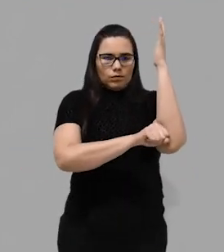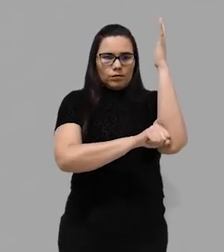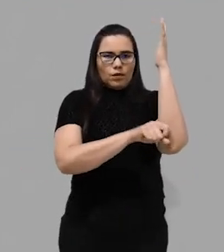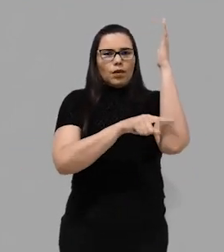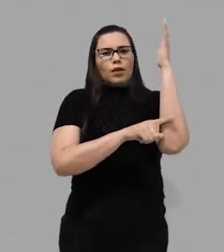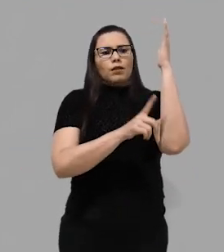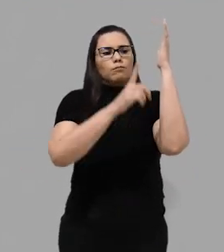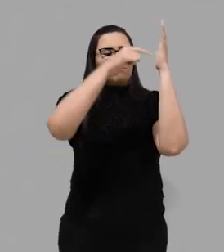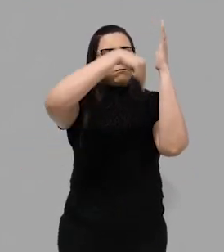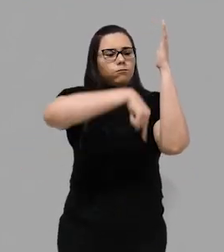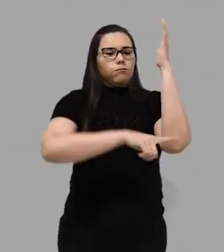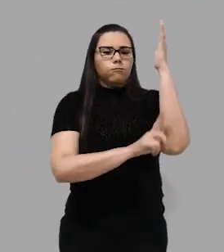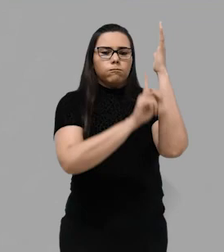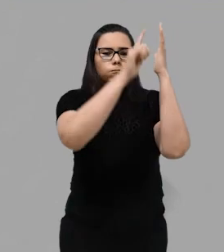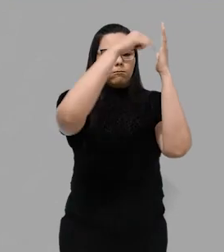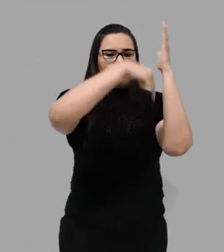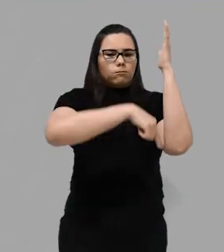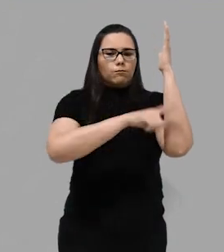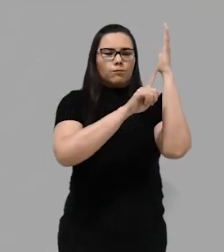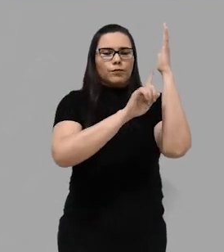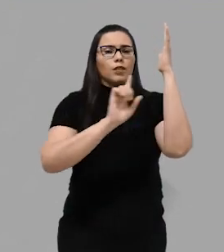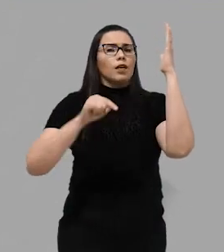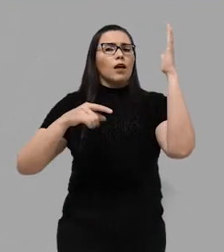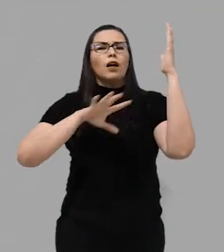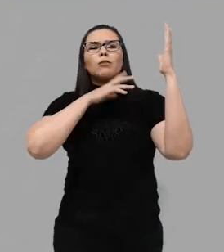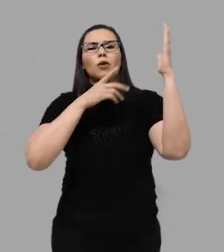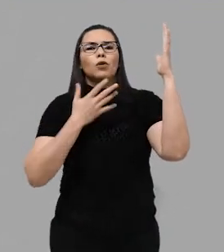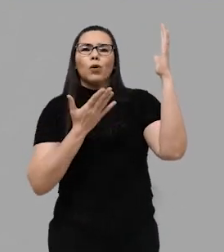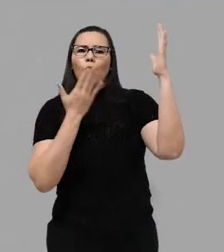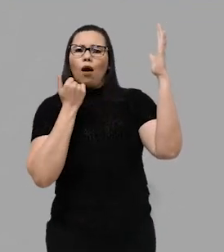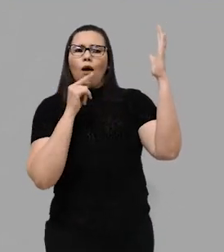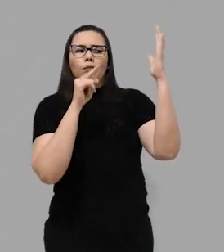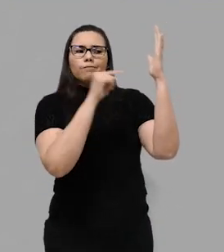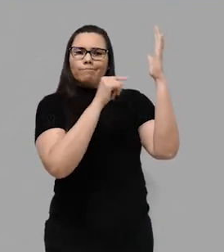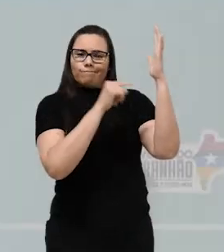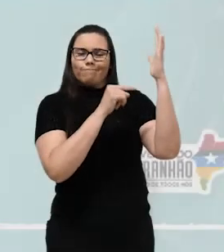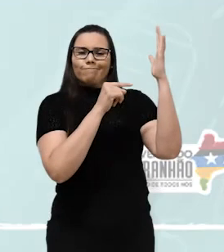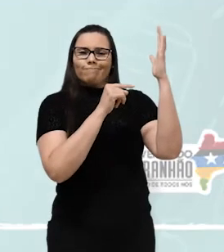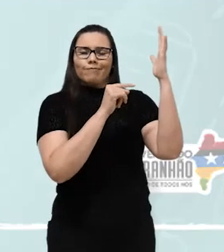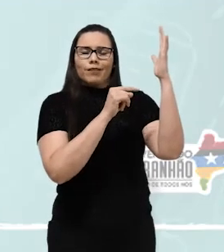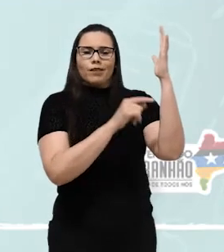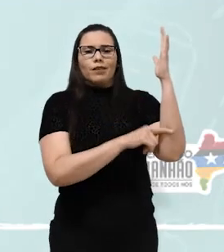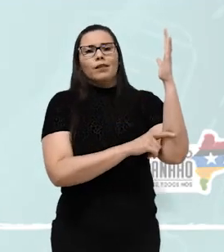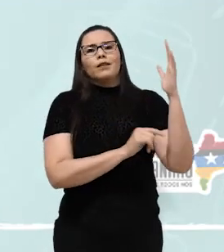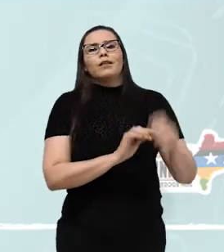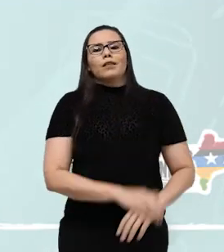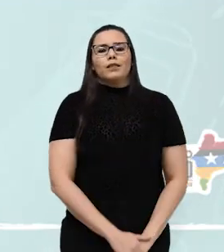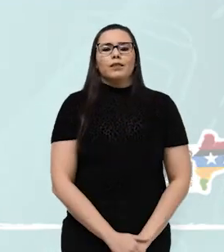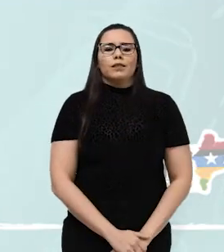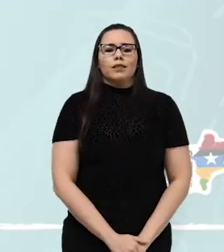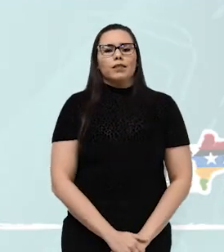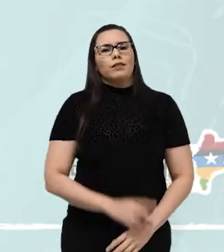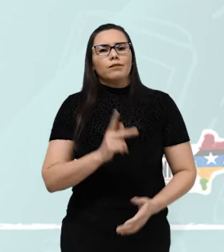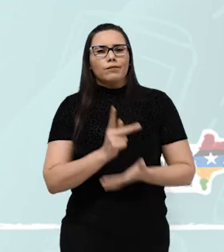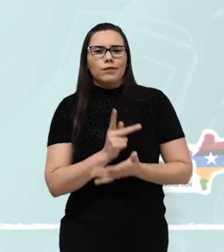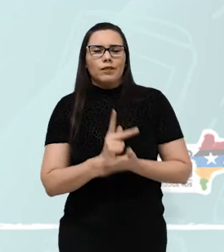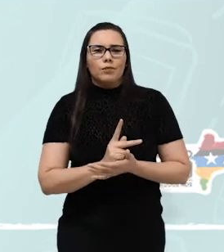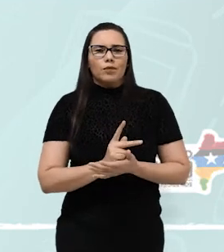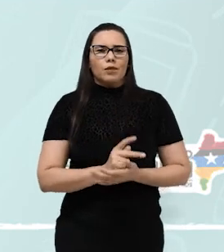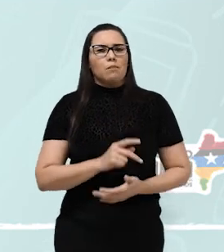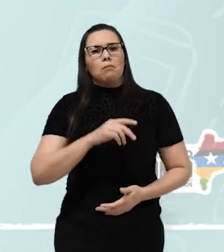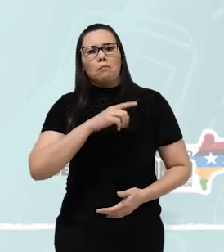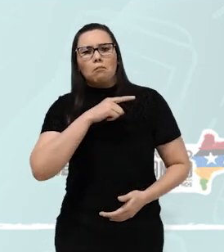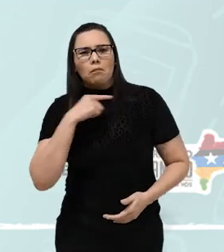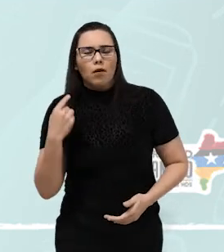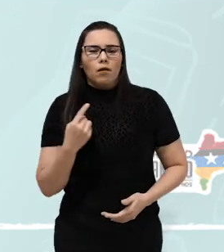nutrientes, para os seus indivíduos consumidores. Cada vez que o indivíduo consumidor ele defeca, ou quando ele morre,